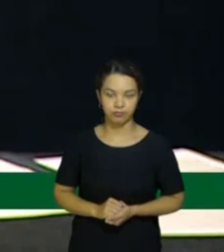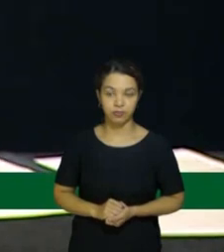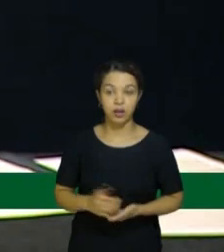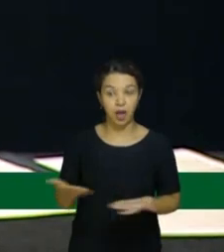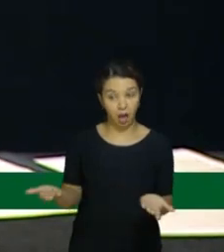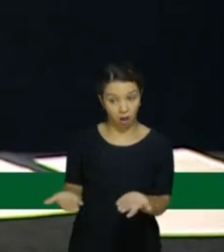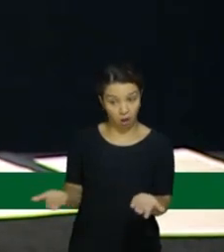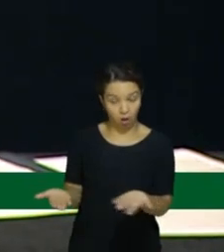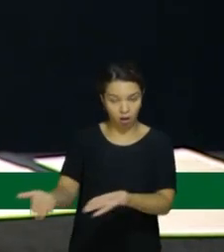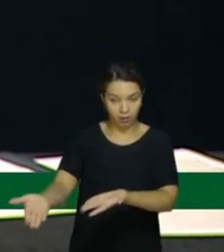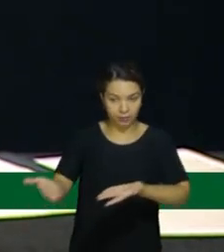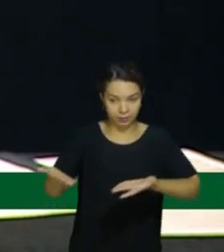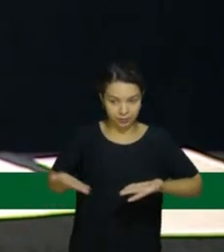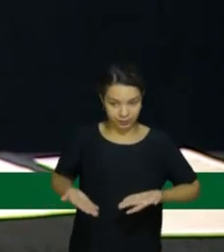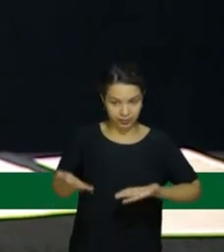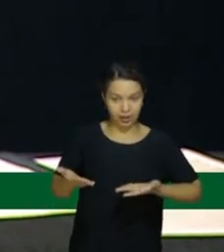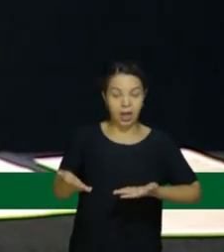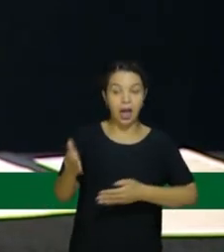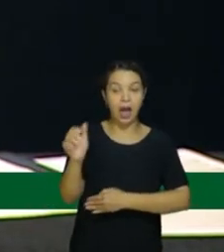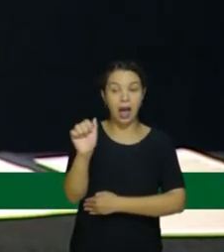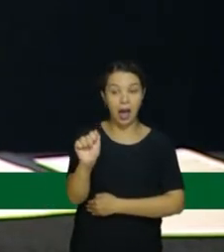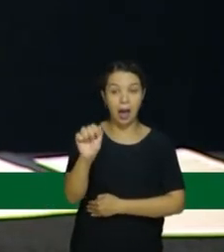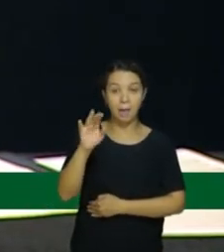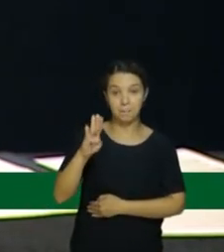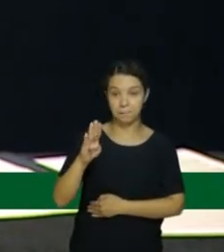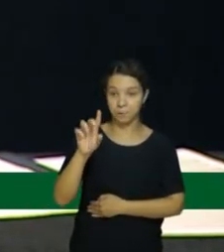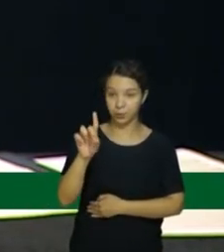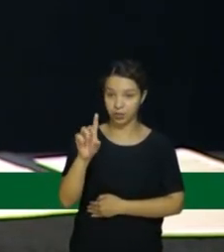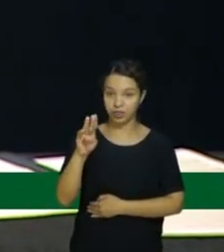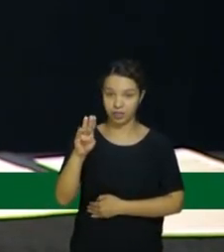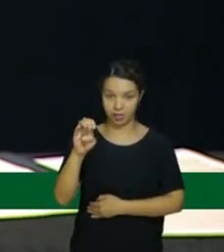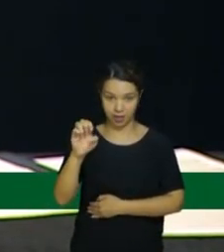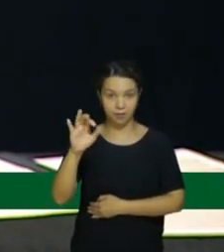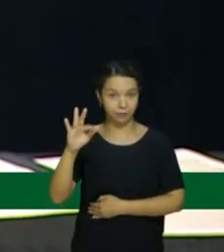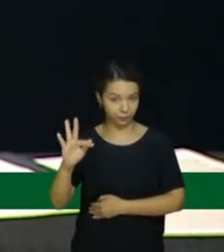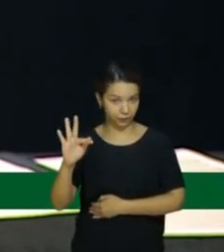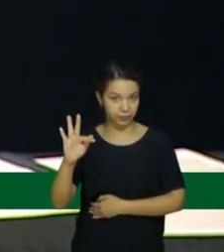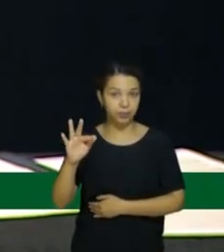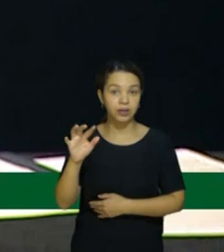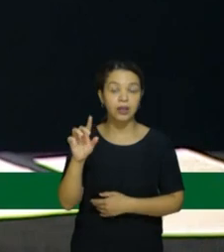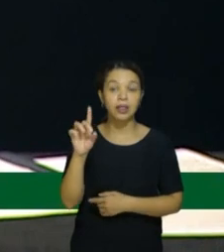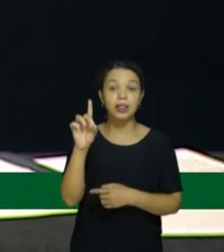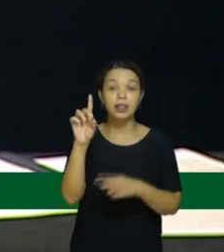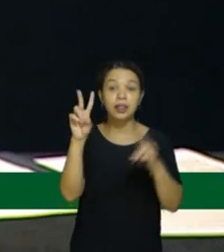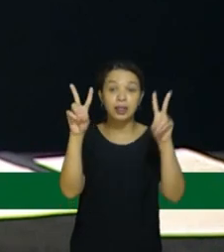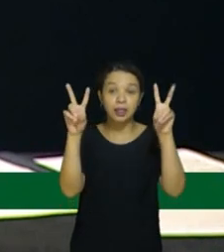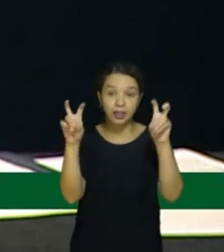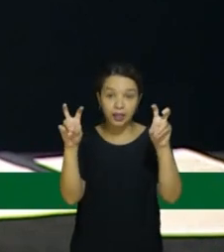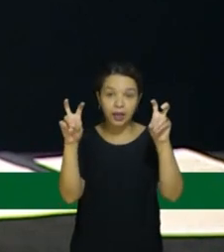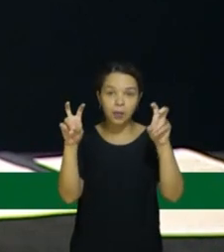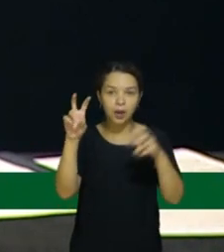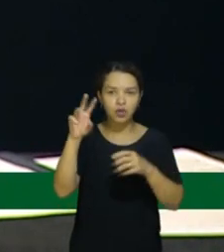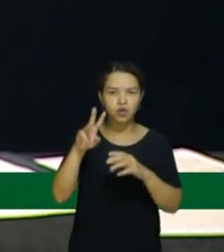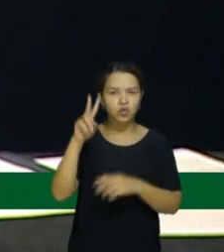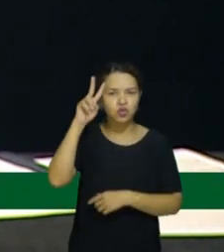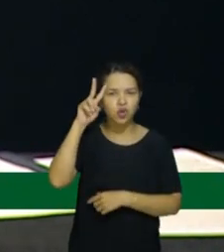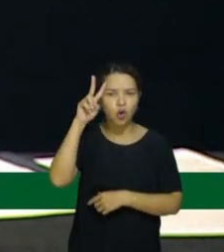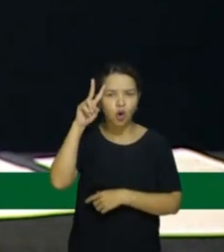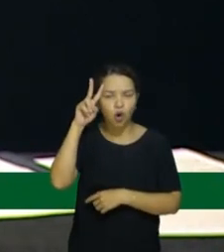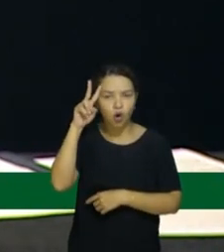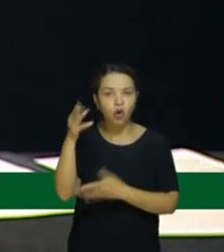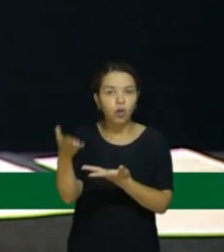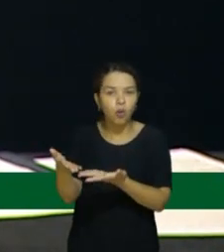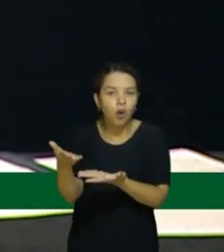Associação blumenauense de deficientes físicos tema histórico da entidade Presidente far uso da